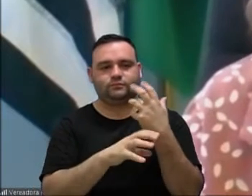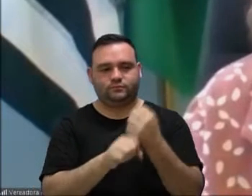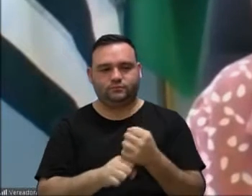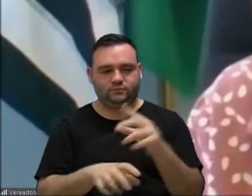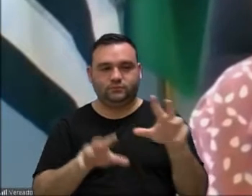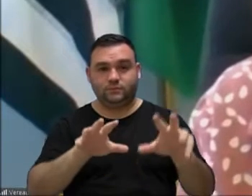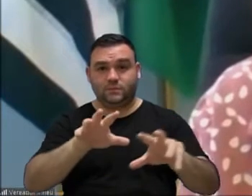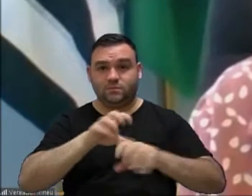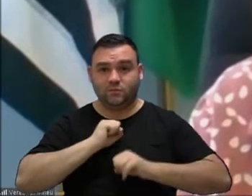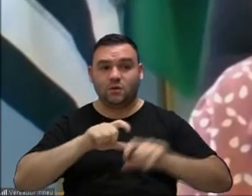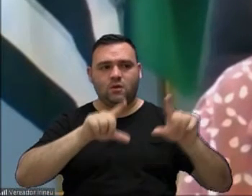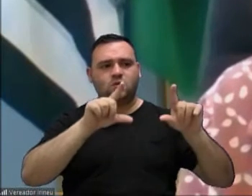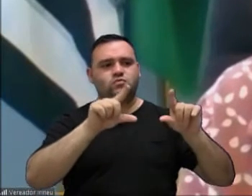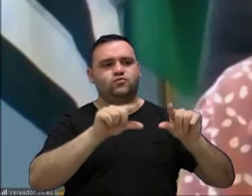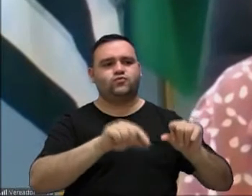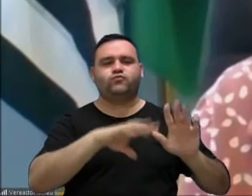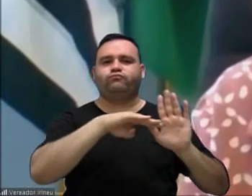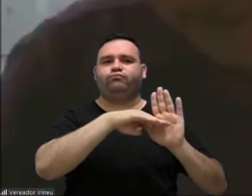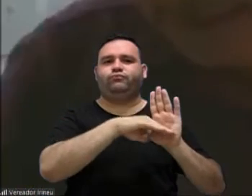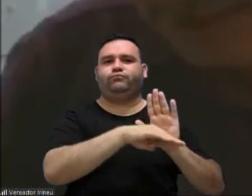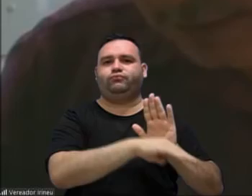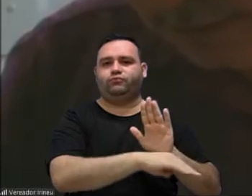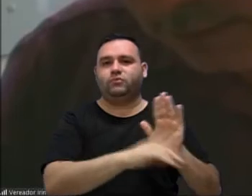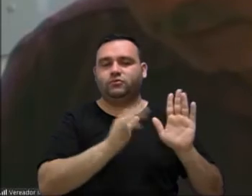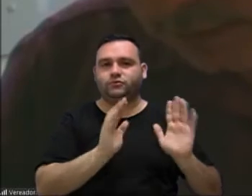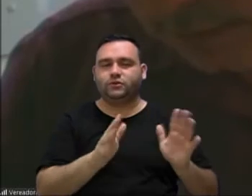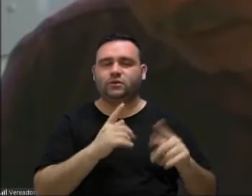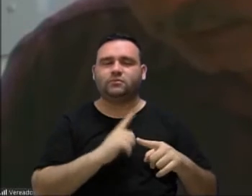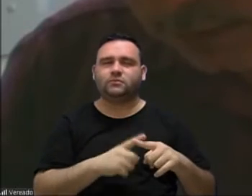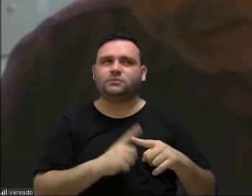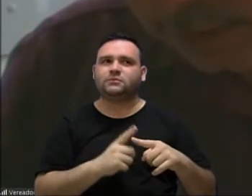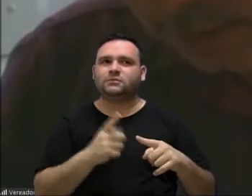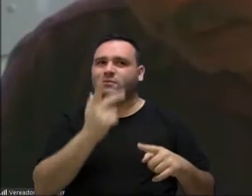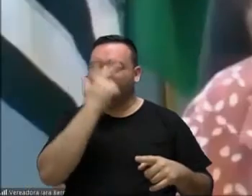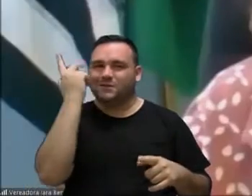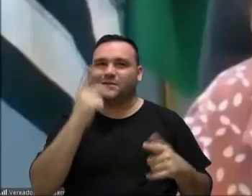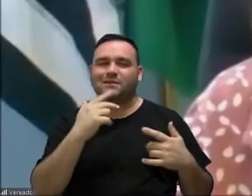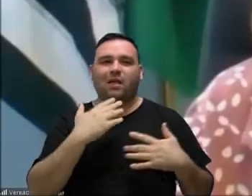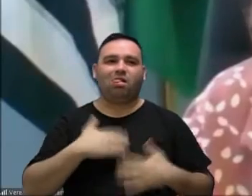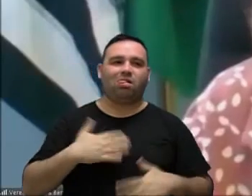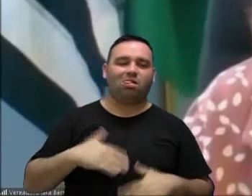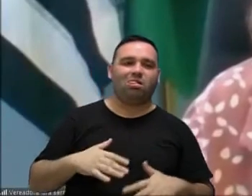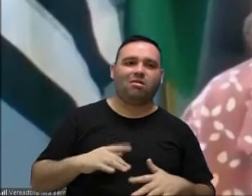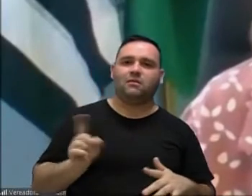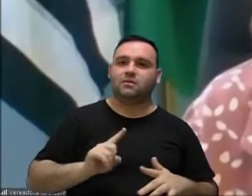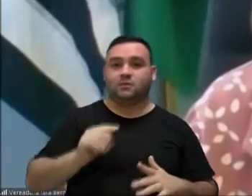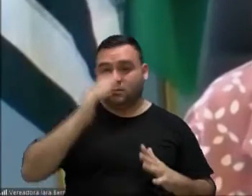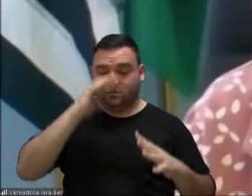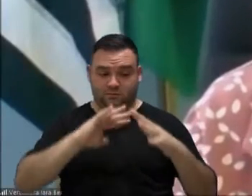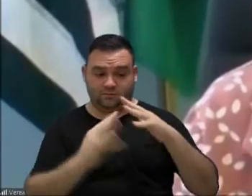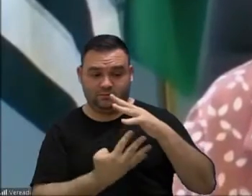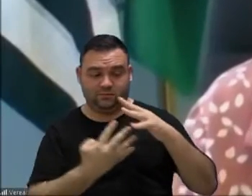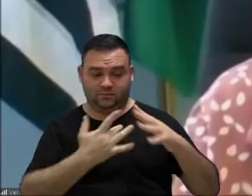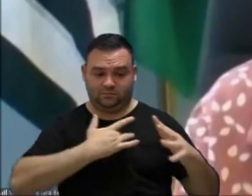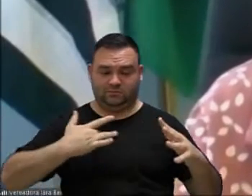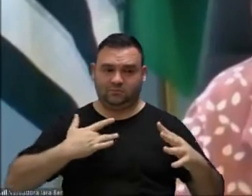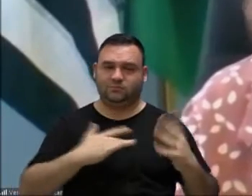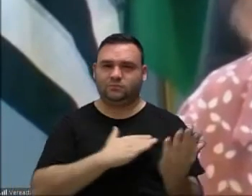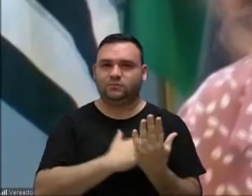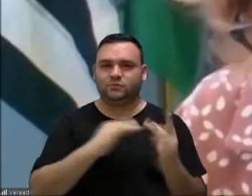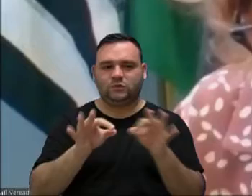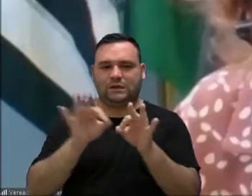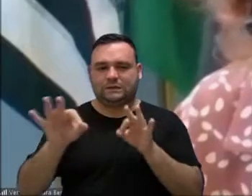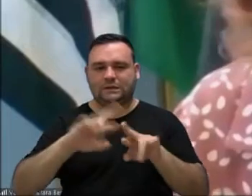contaminação têm diminuído um pouquinho. não é para ninguém relaxar no cumprimento das regras sanitárias.